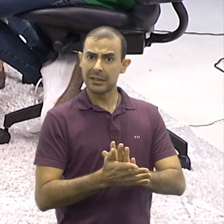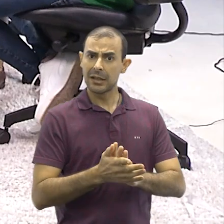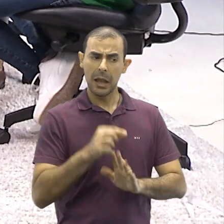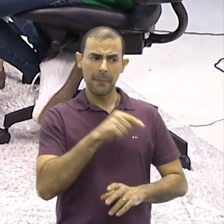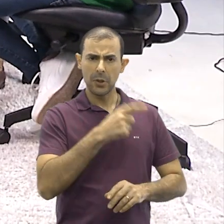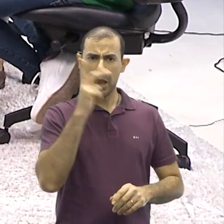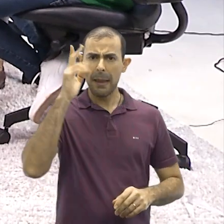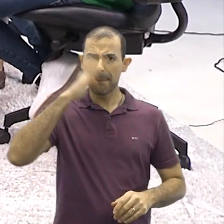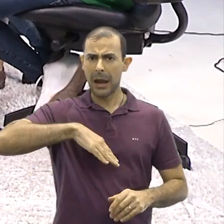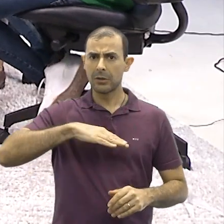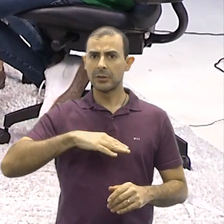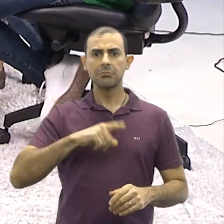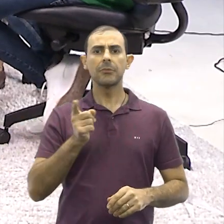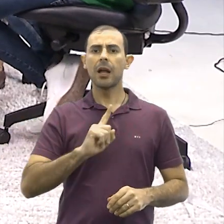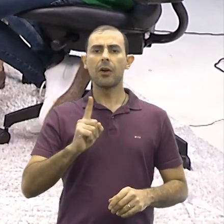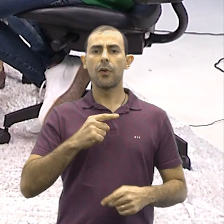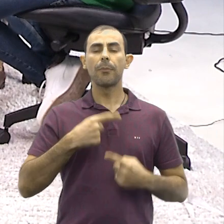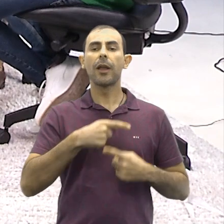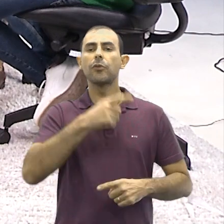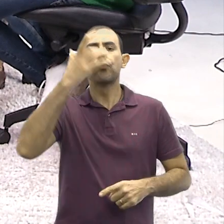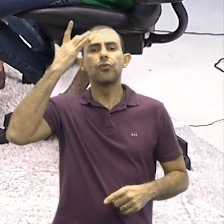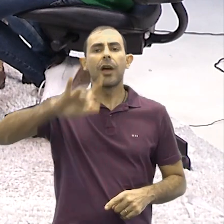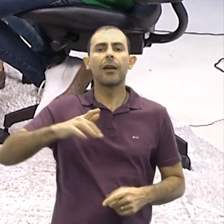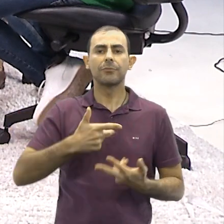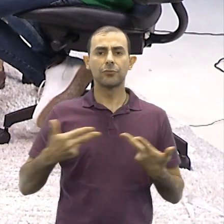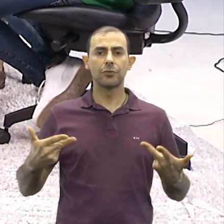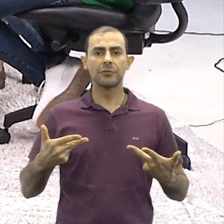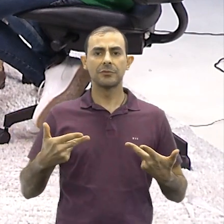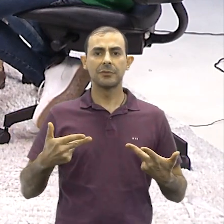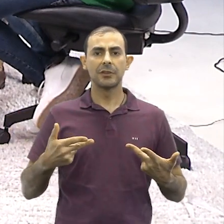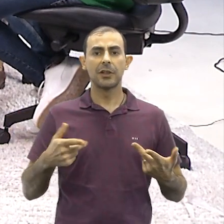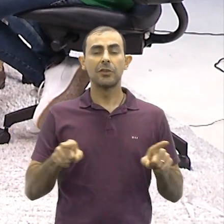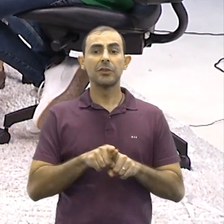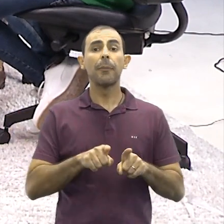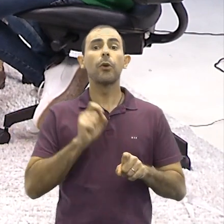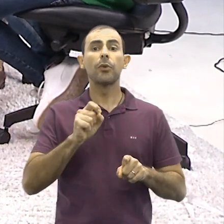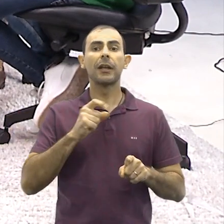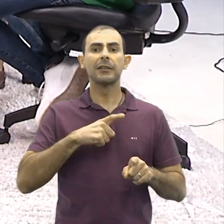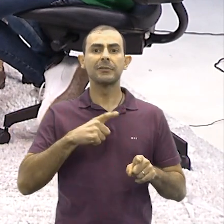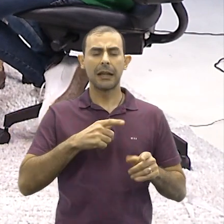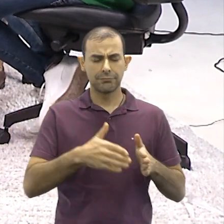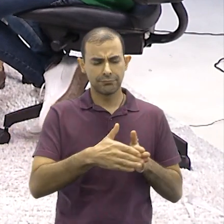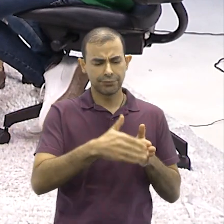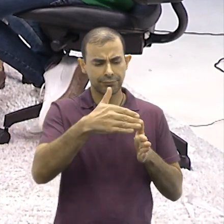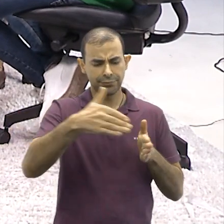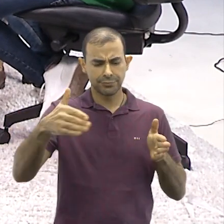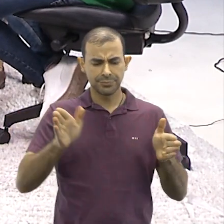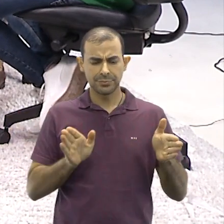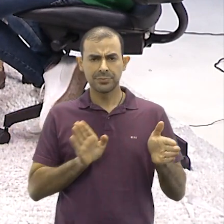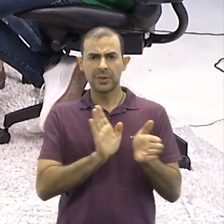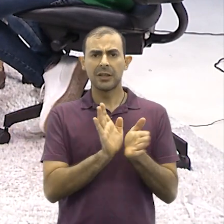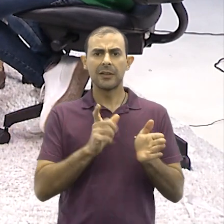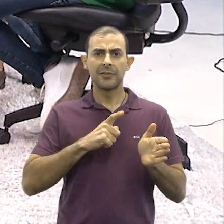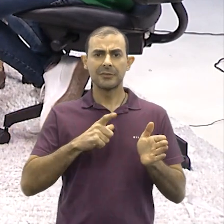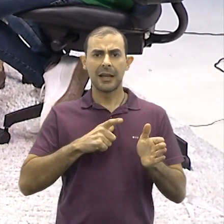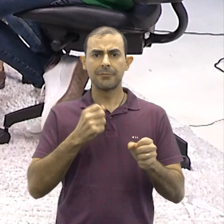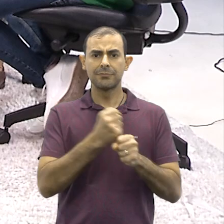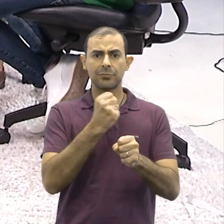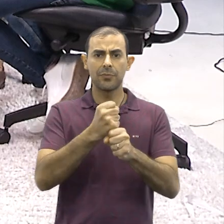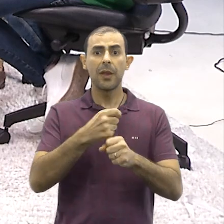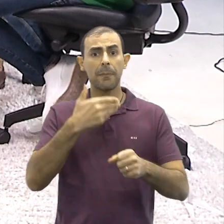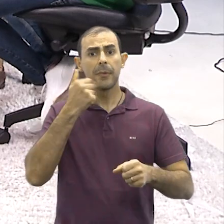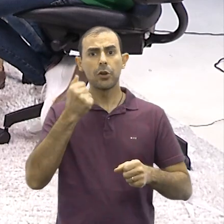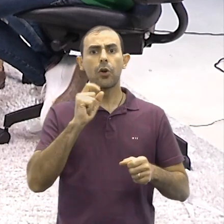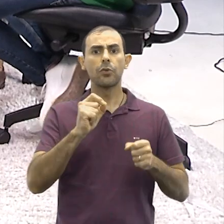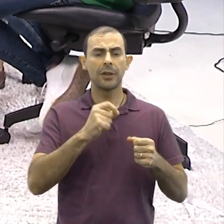conhecimento. A pessoa que deixa preso o animal porque não tem um muro, então às vezes você consegue orientar, olha, vamos fazer uma muretinha com um pallet, uma coisa aqui que a gente sabe, né, que é